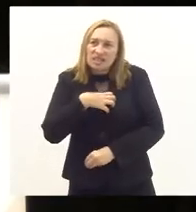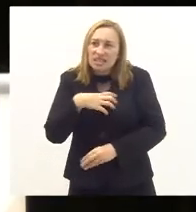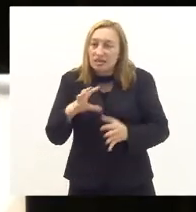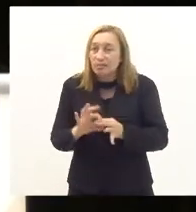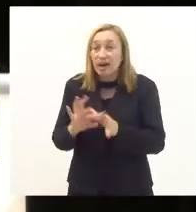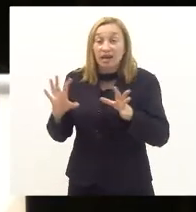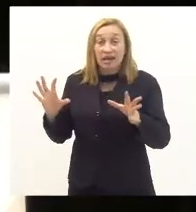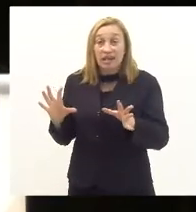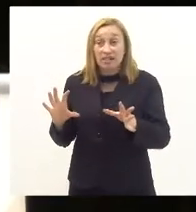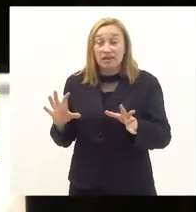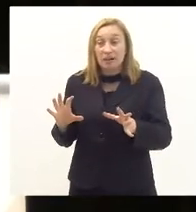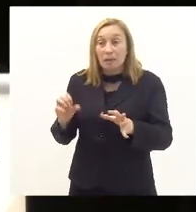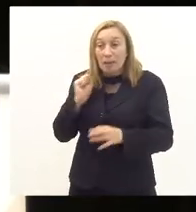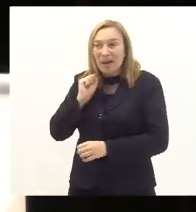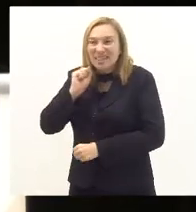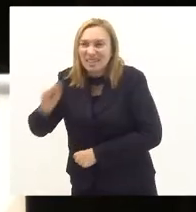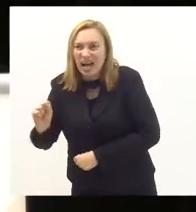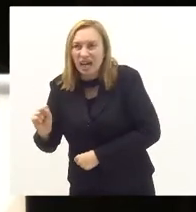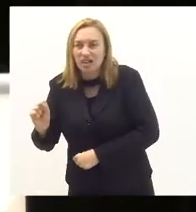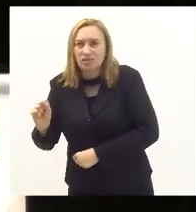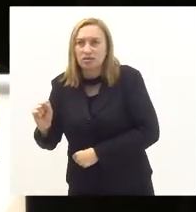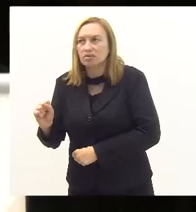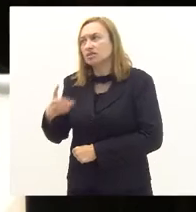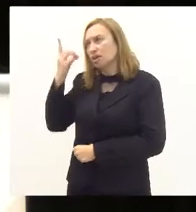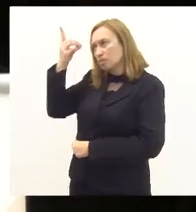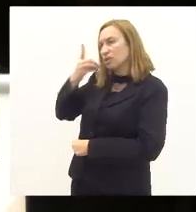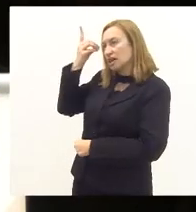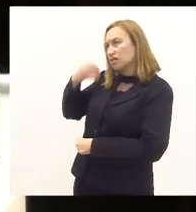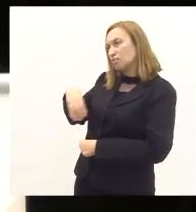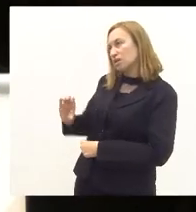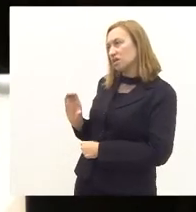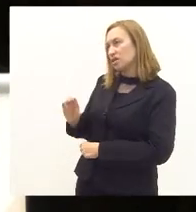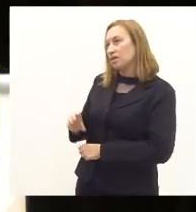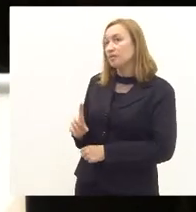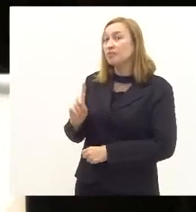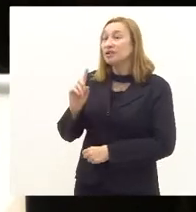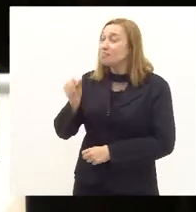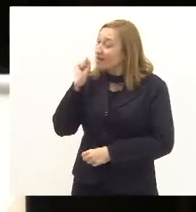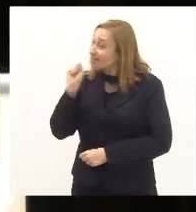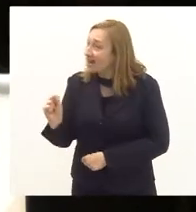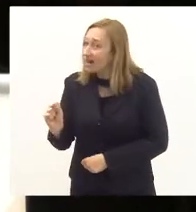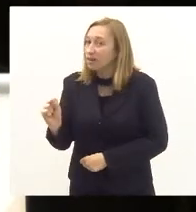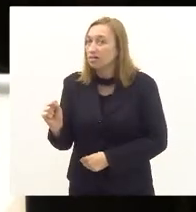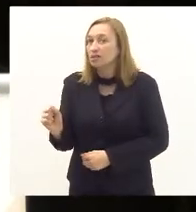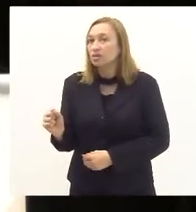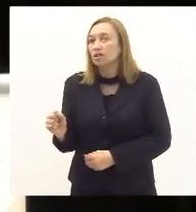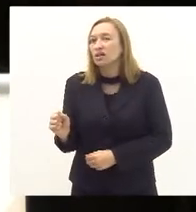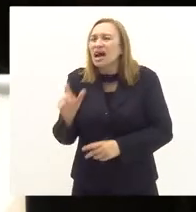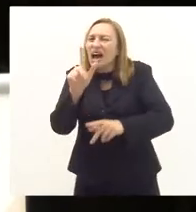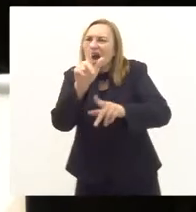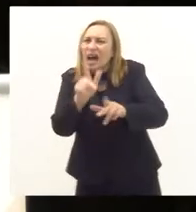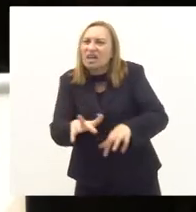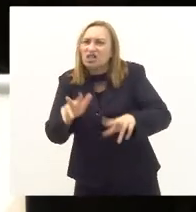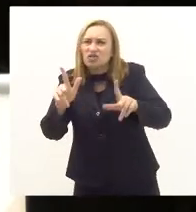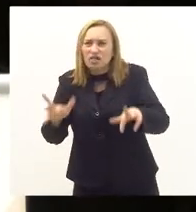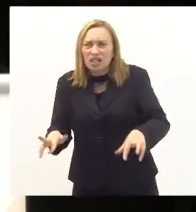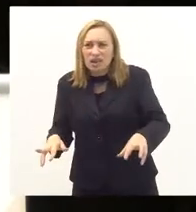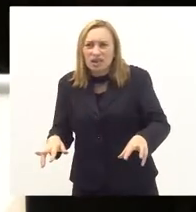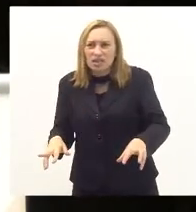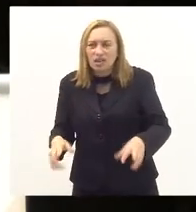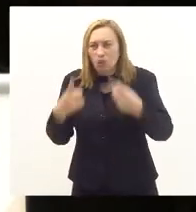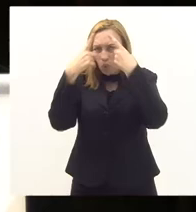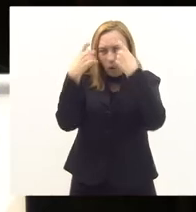vontade para exterminar, deputado Carlos Mick, exterminar a diferença com